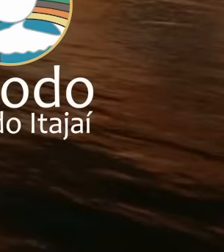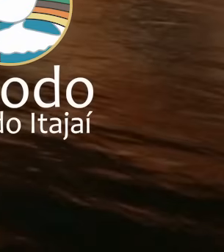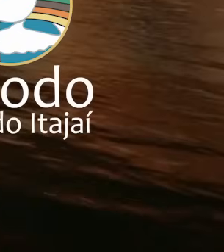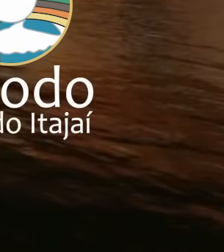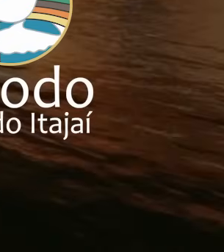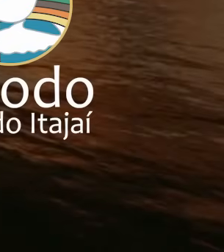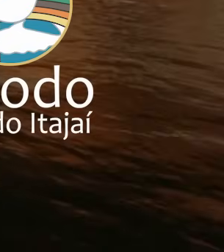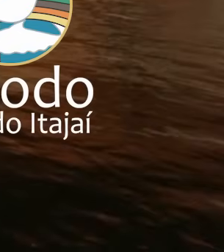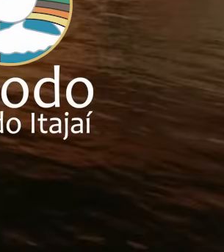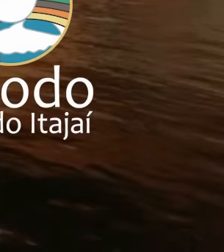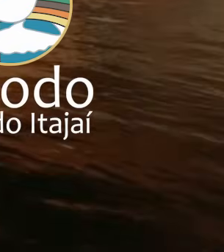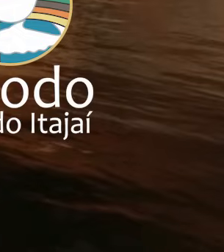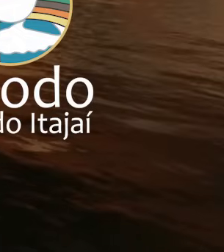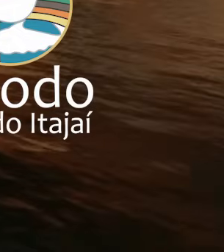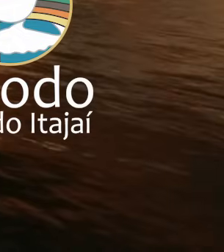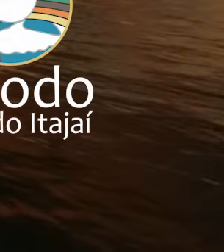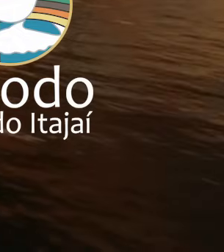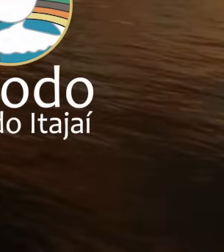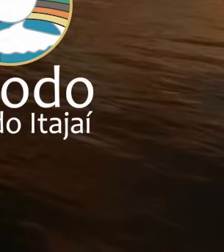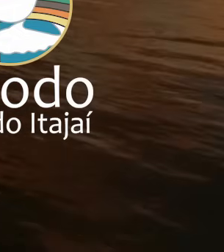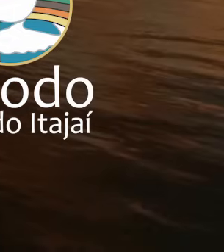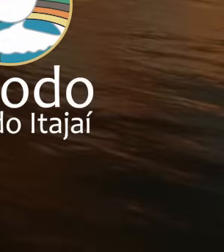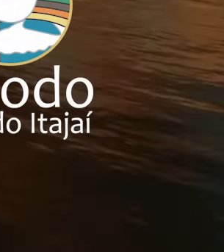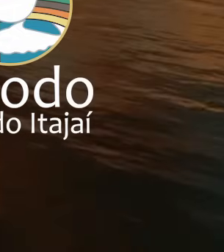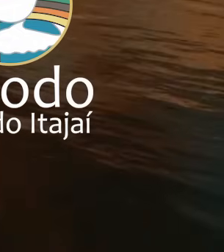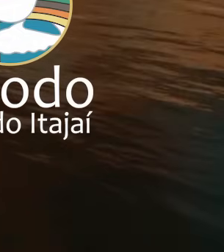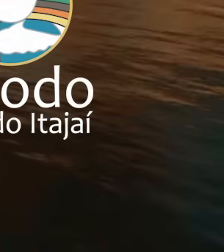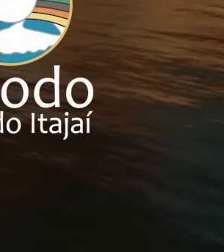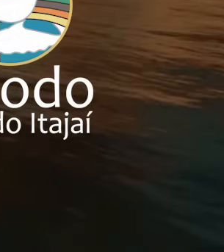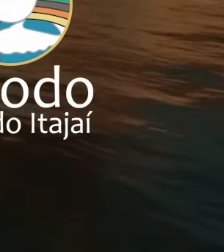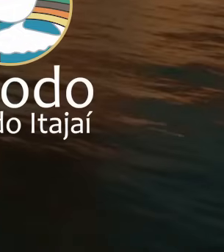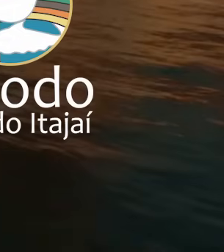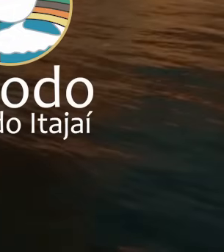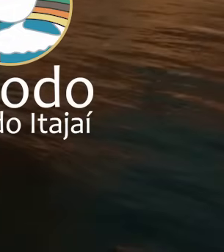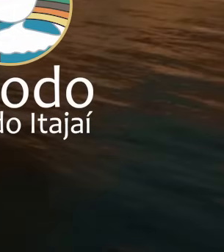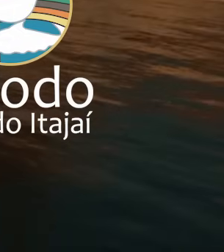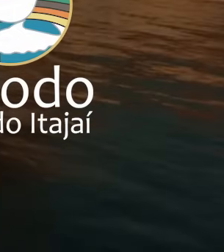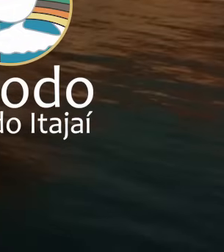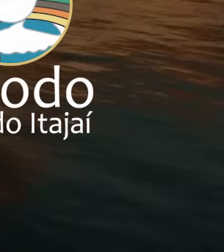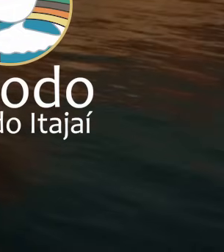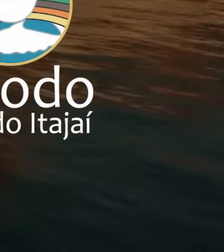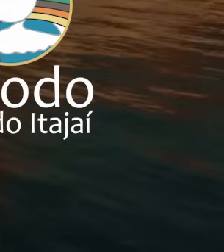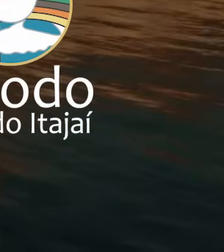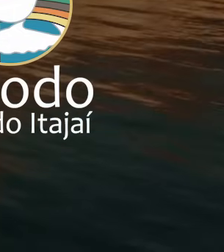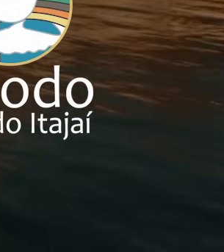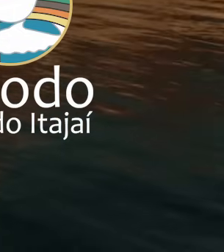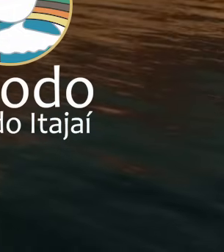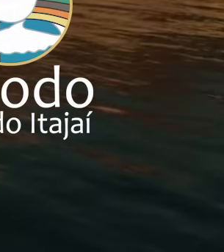Que sou